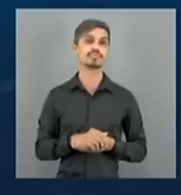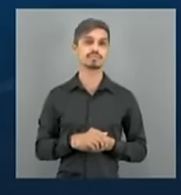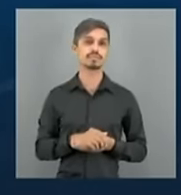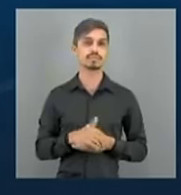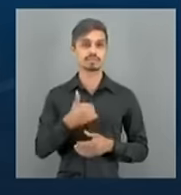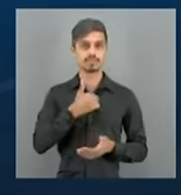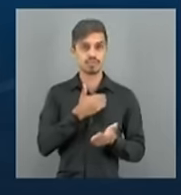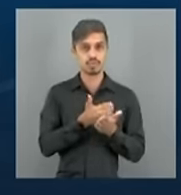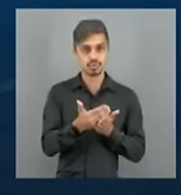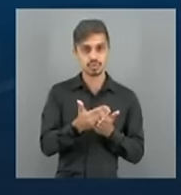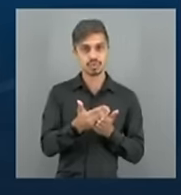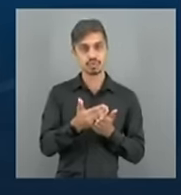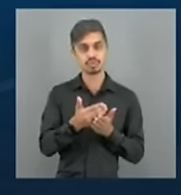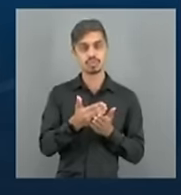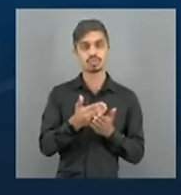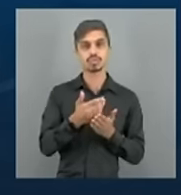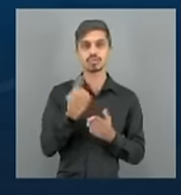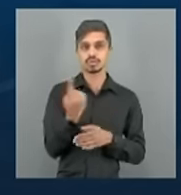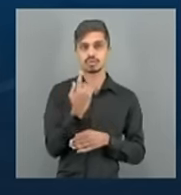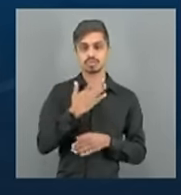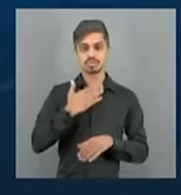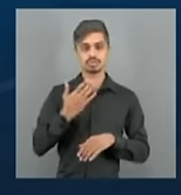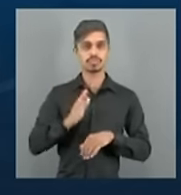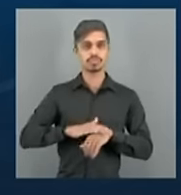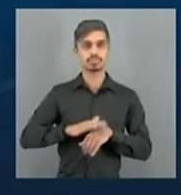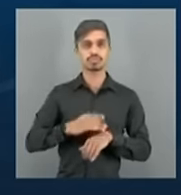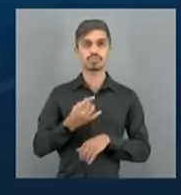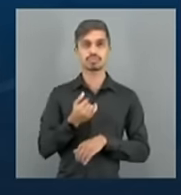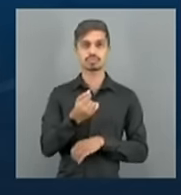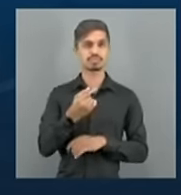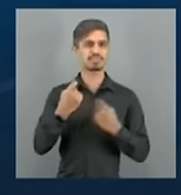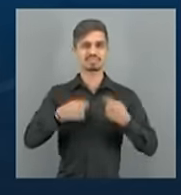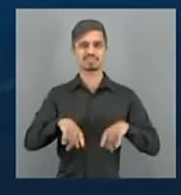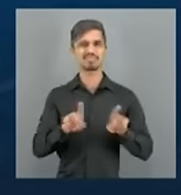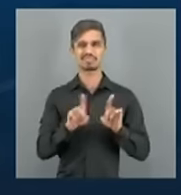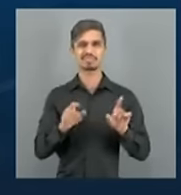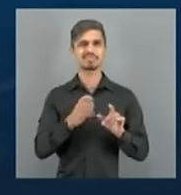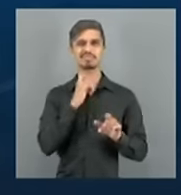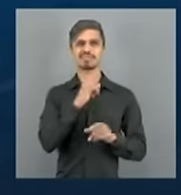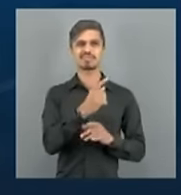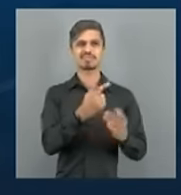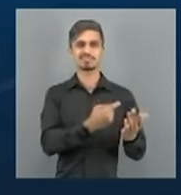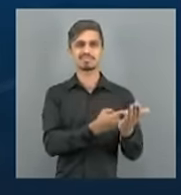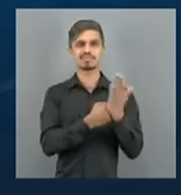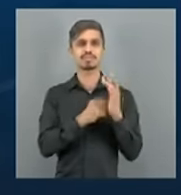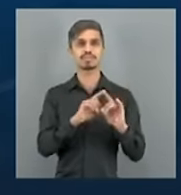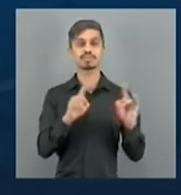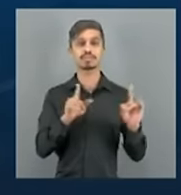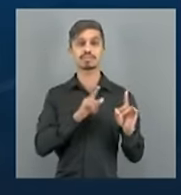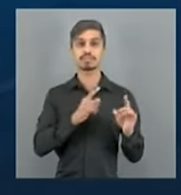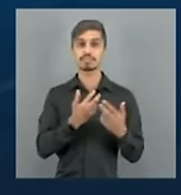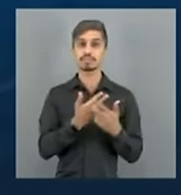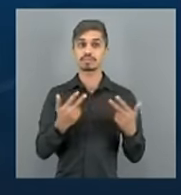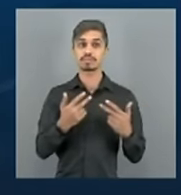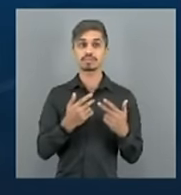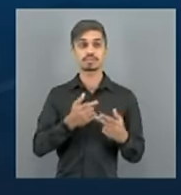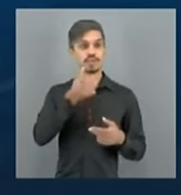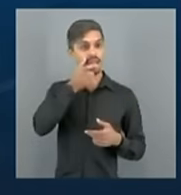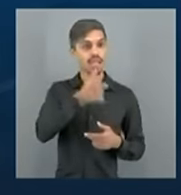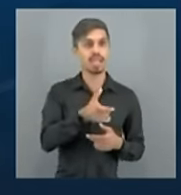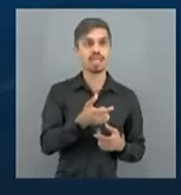quando eu comecei, Caju, eu comecei sozinho com meu dinheiro próprio. Eu não precisava, na verdade, de ninguém, mas tem uma coisa que chama